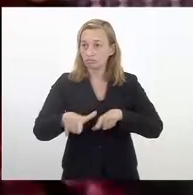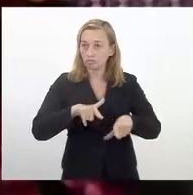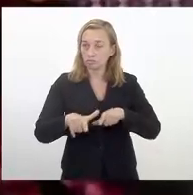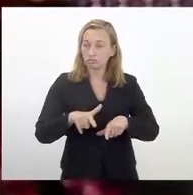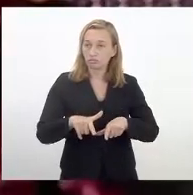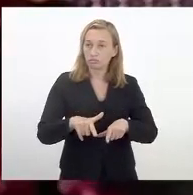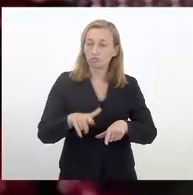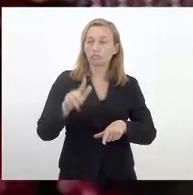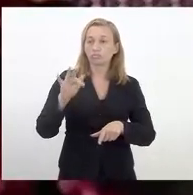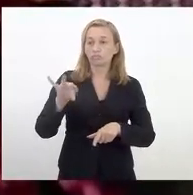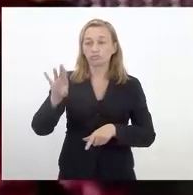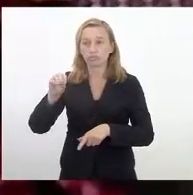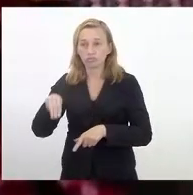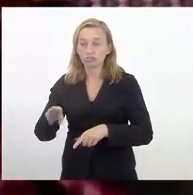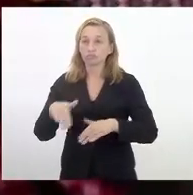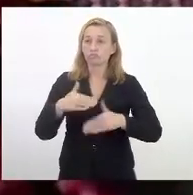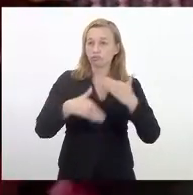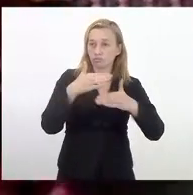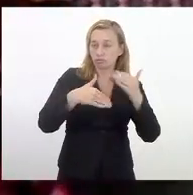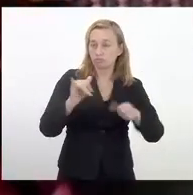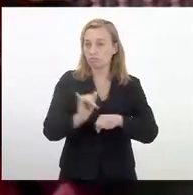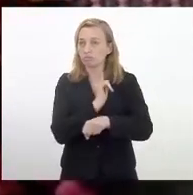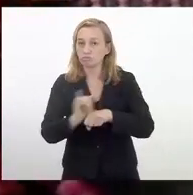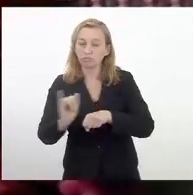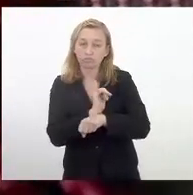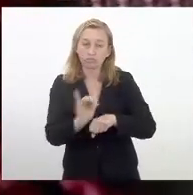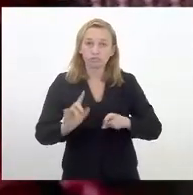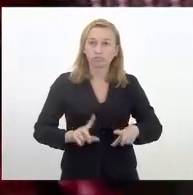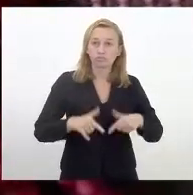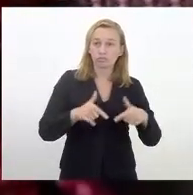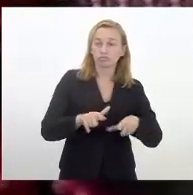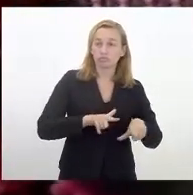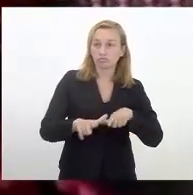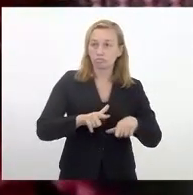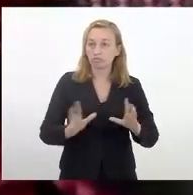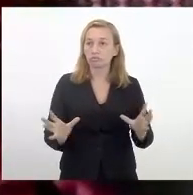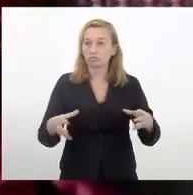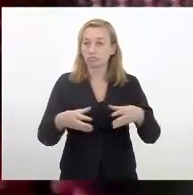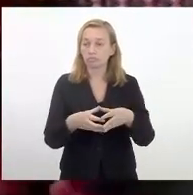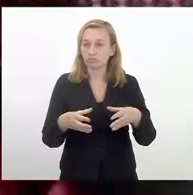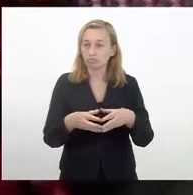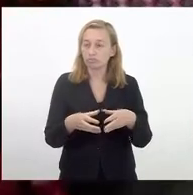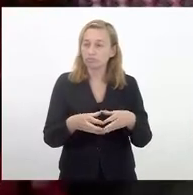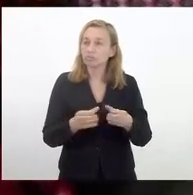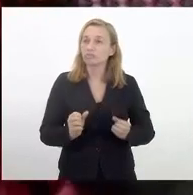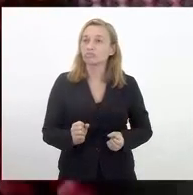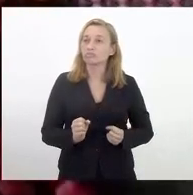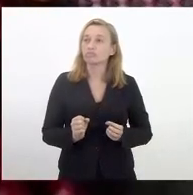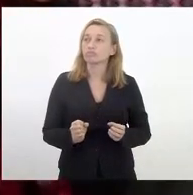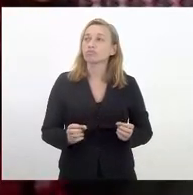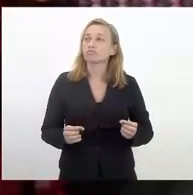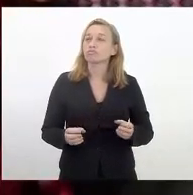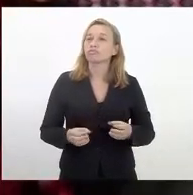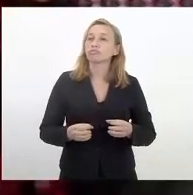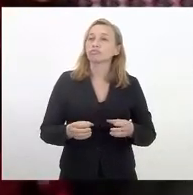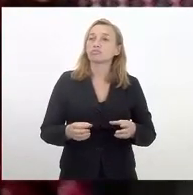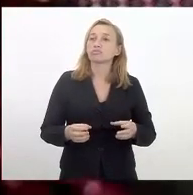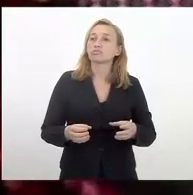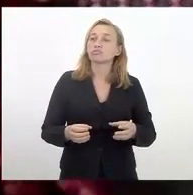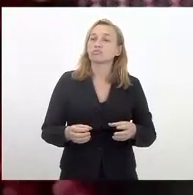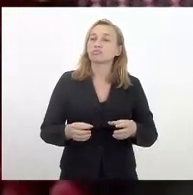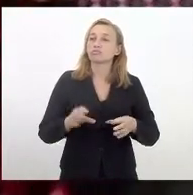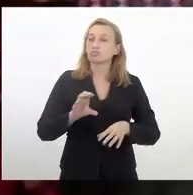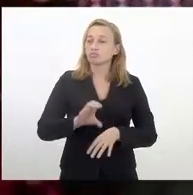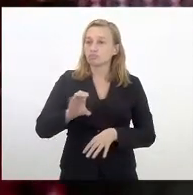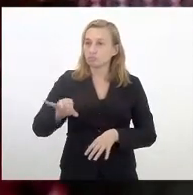de desenvolvimento de estratégia com atuação das condições quero ressalvar EA comissão de Constituição Justiça